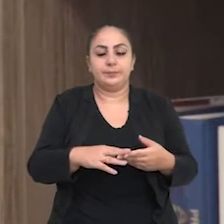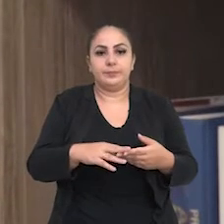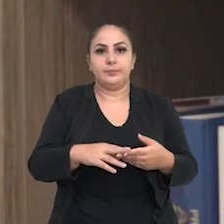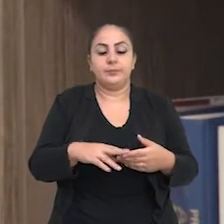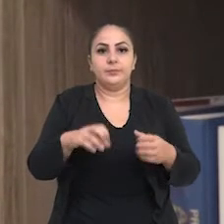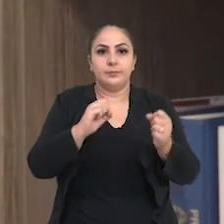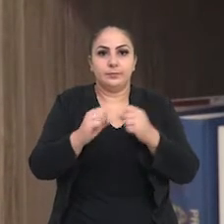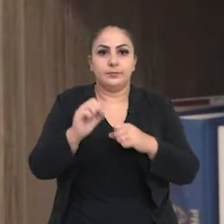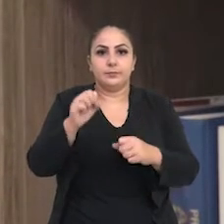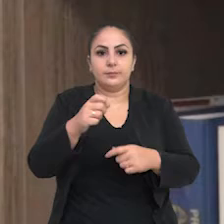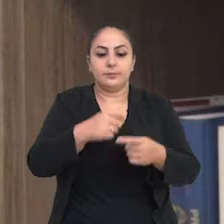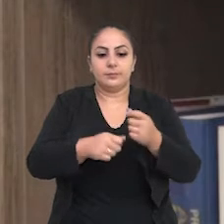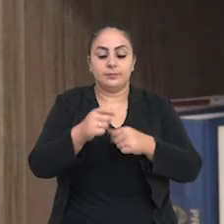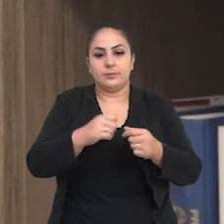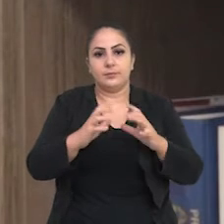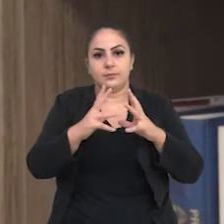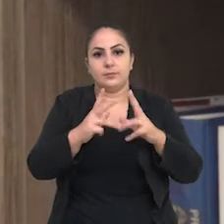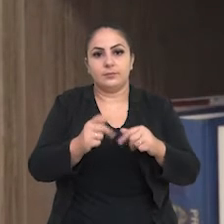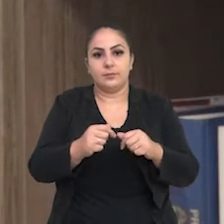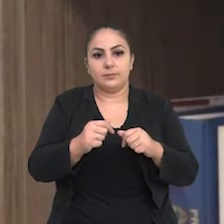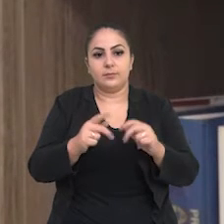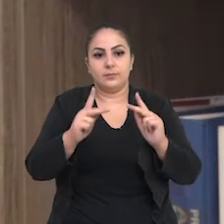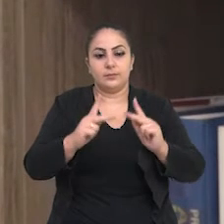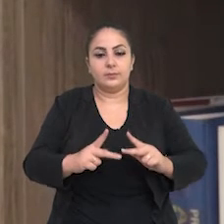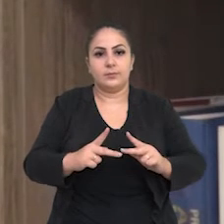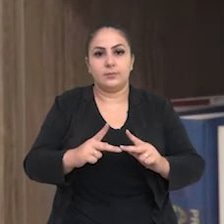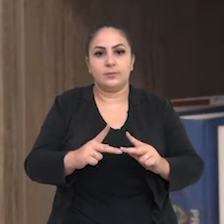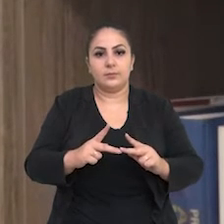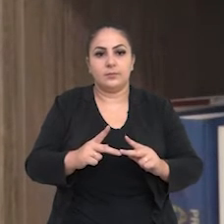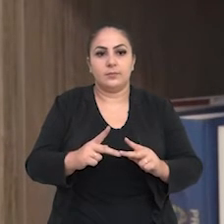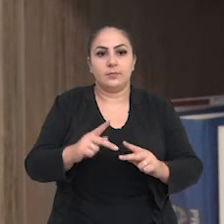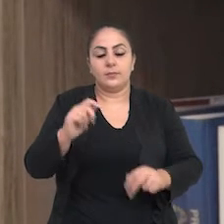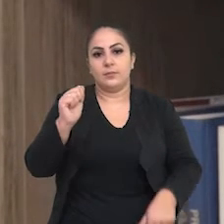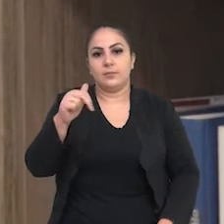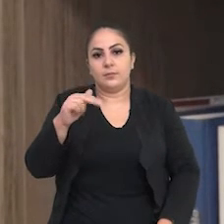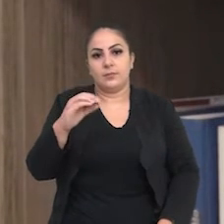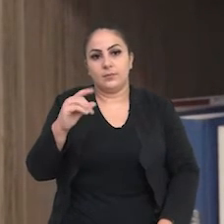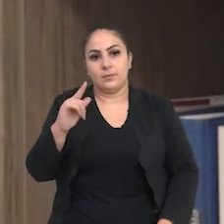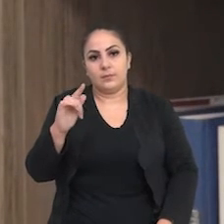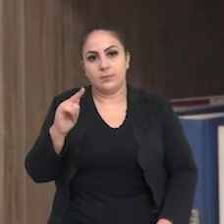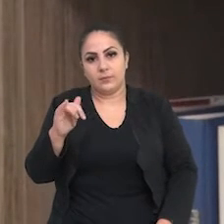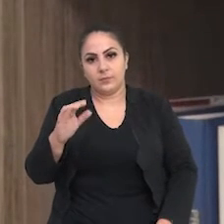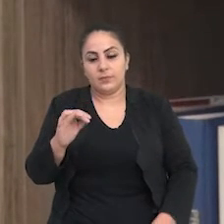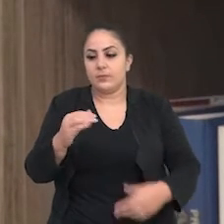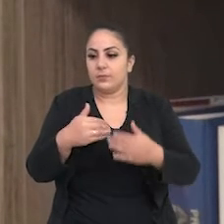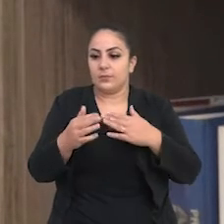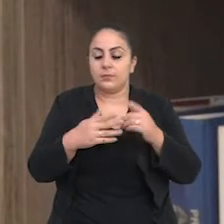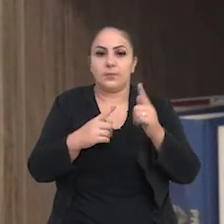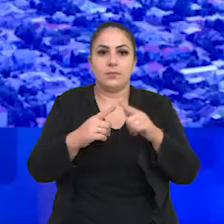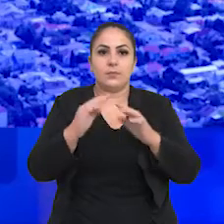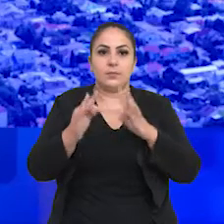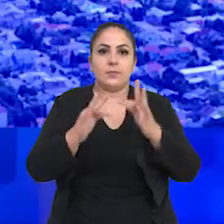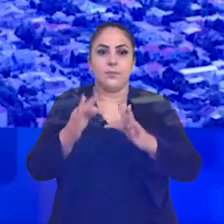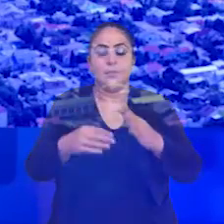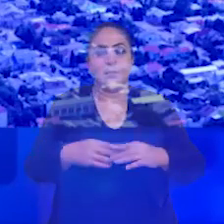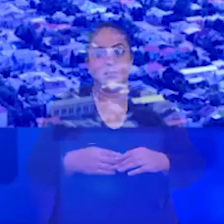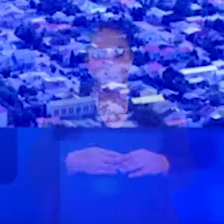e podendo ser administrada aos pacientes oncológicos com qualquer tipo de tratamento.